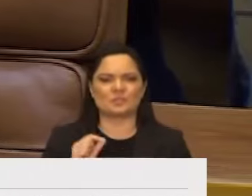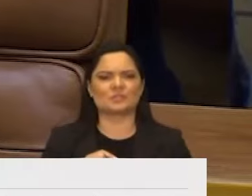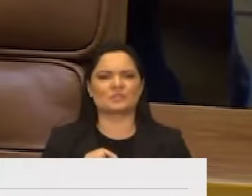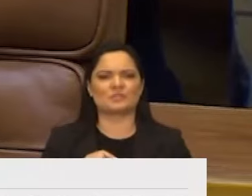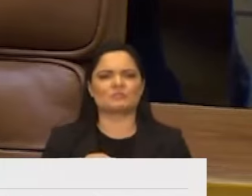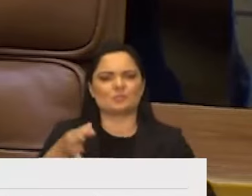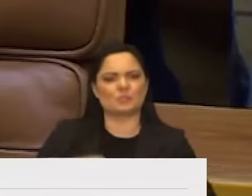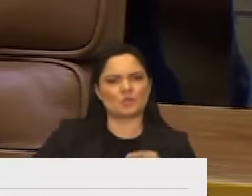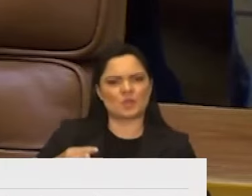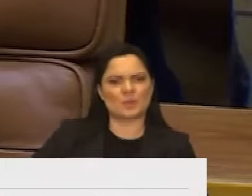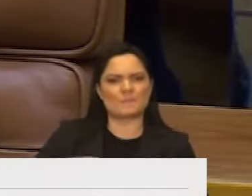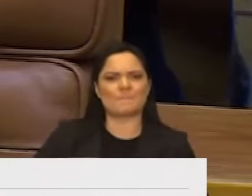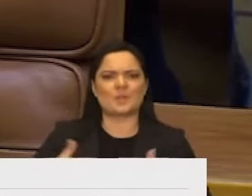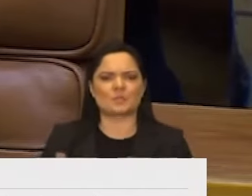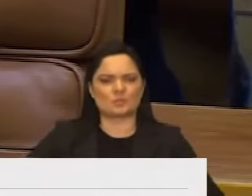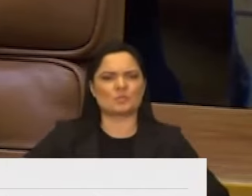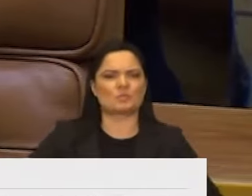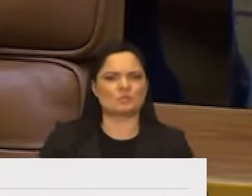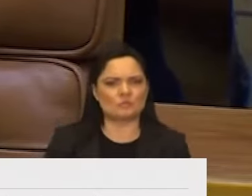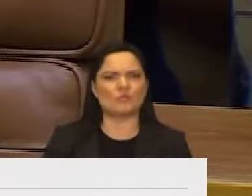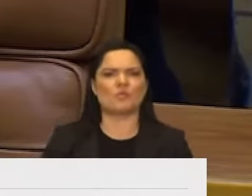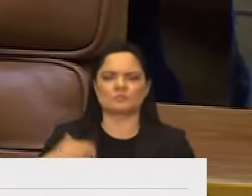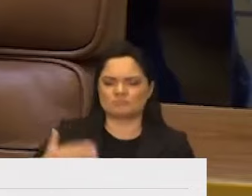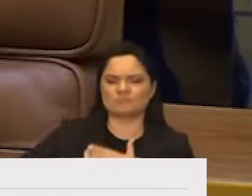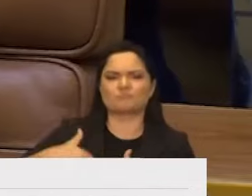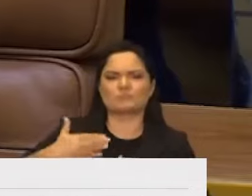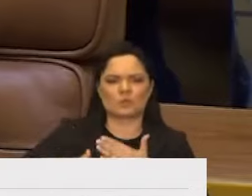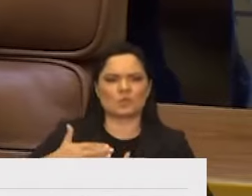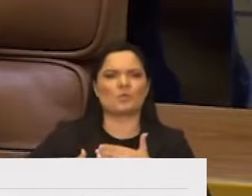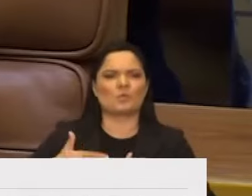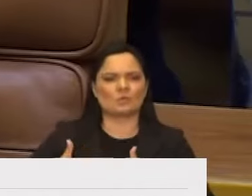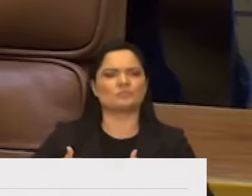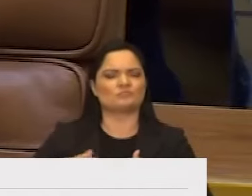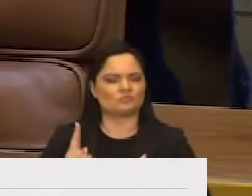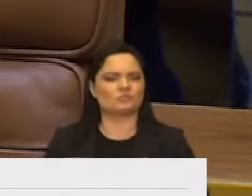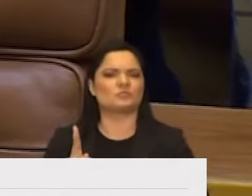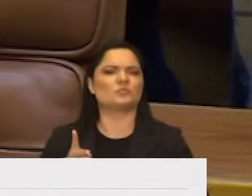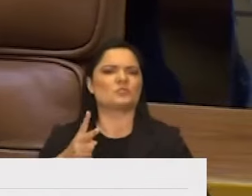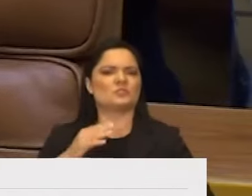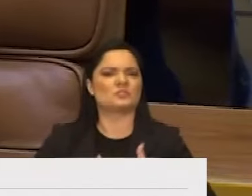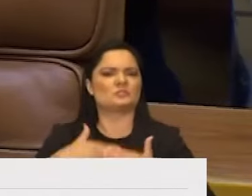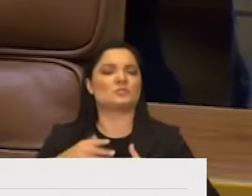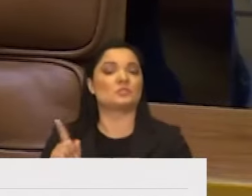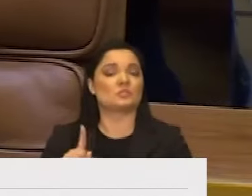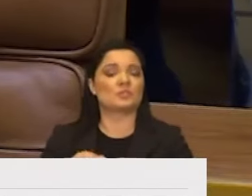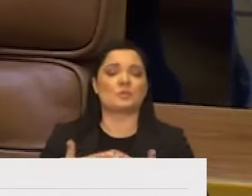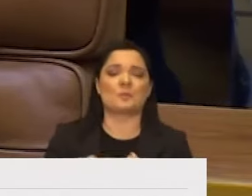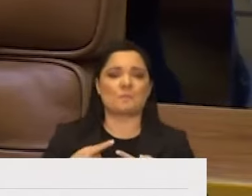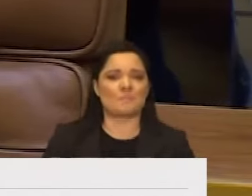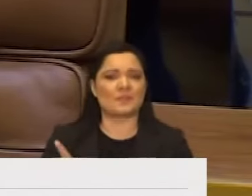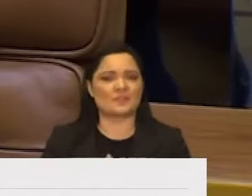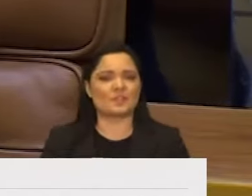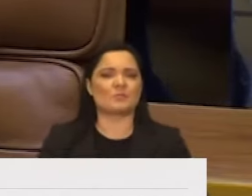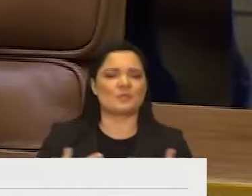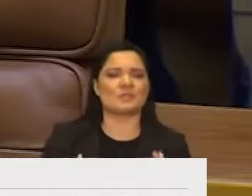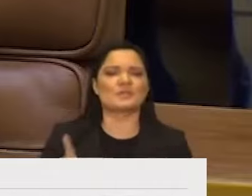julgamentos que é é um esforço contínuo que se vem fazendo em sucessivas gestões mas também na